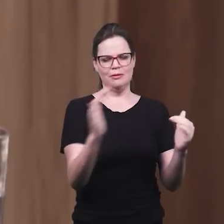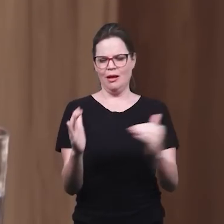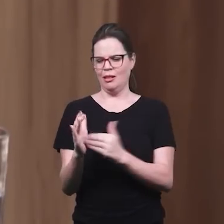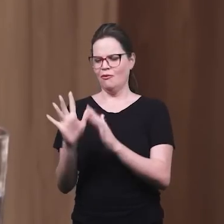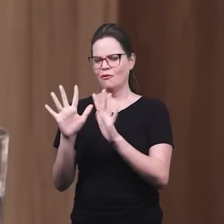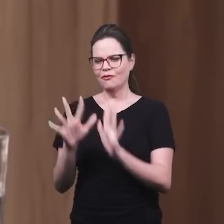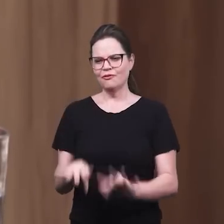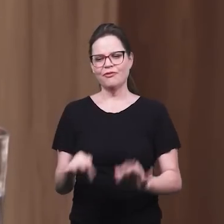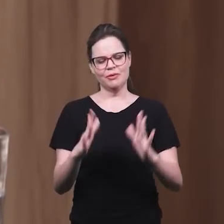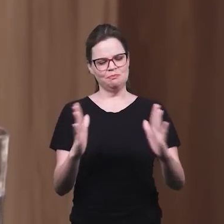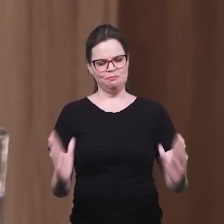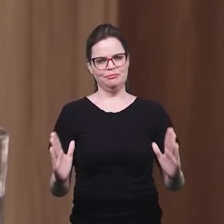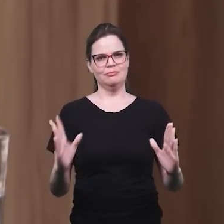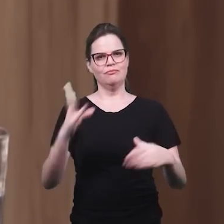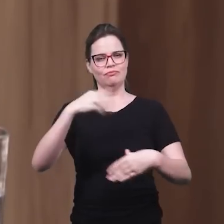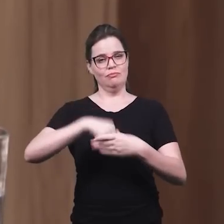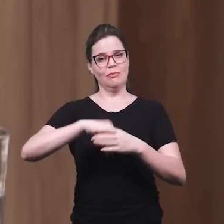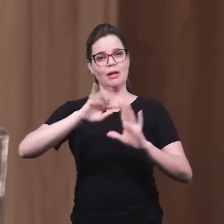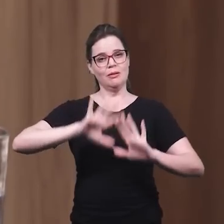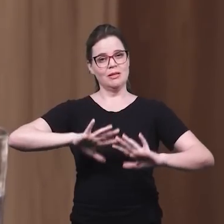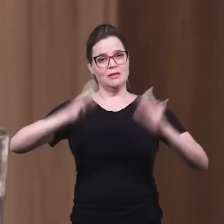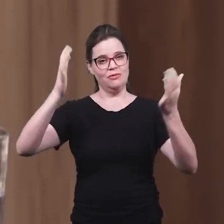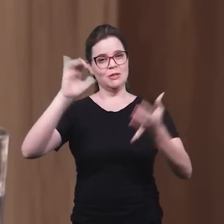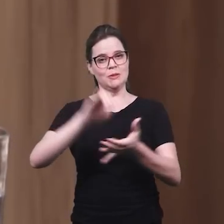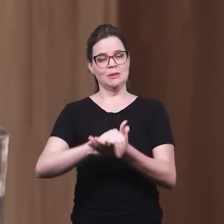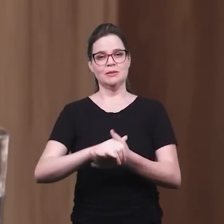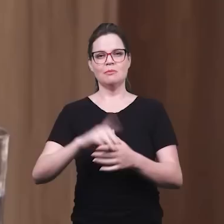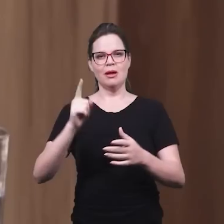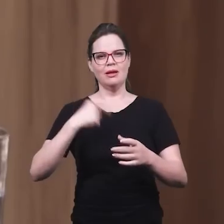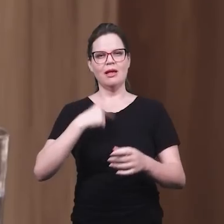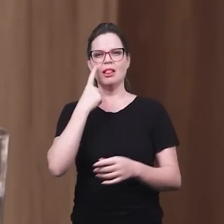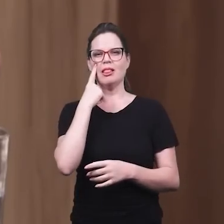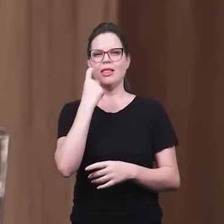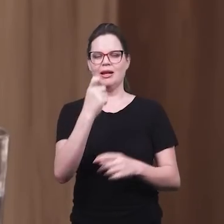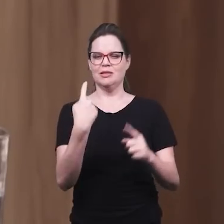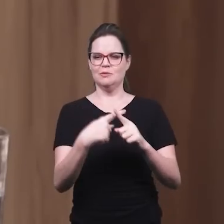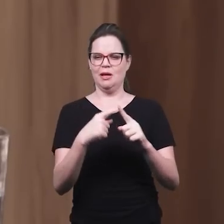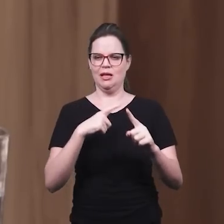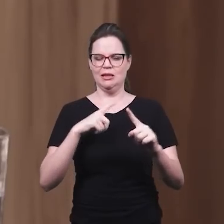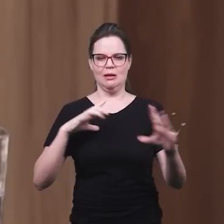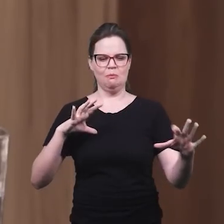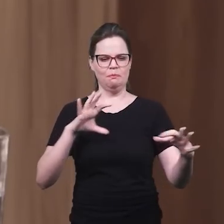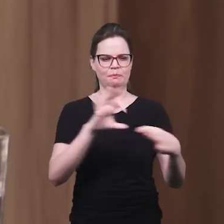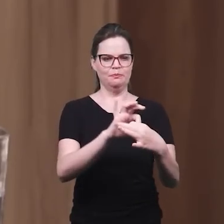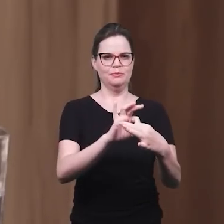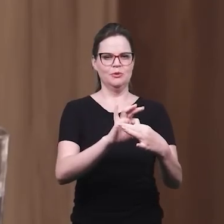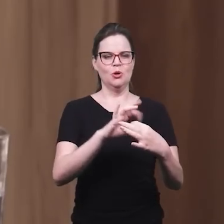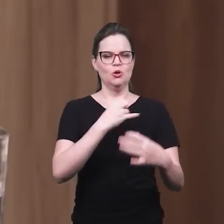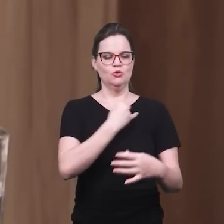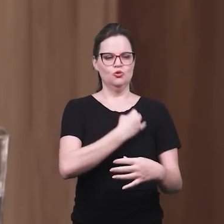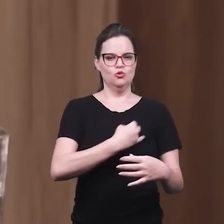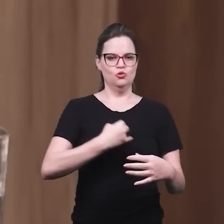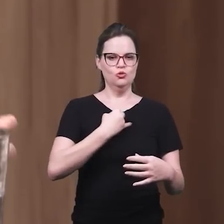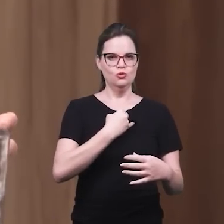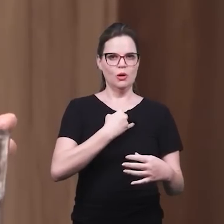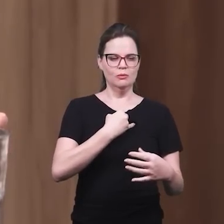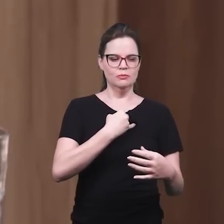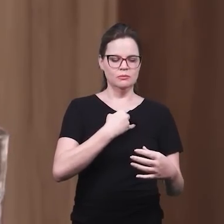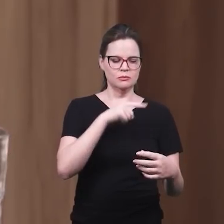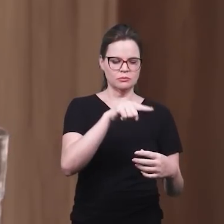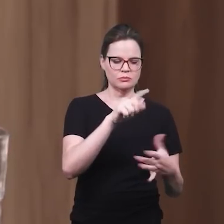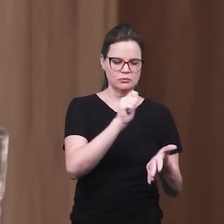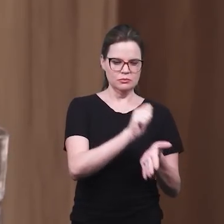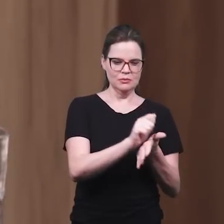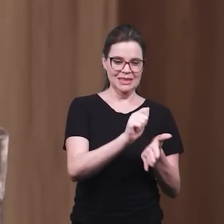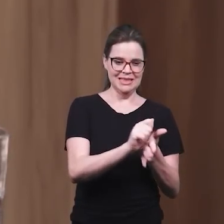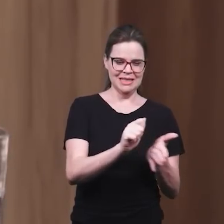final. E até é interessante essa ligação, né, feita entre o apóstolo João, que escreveu o